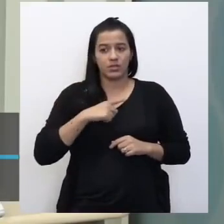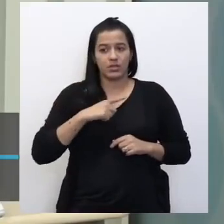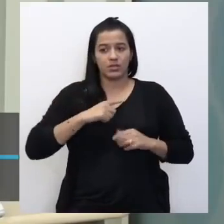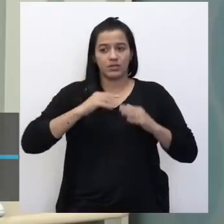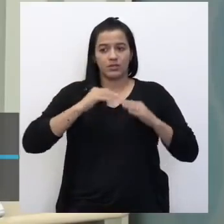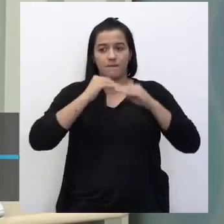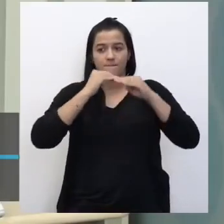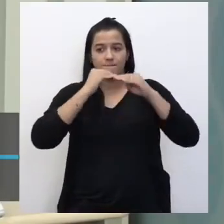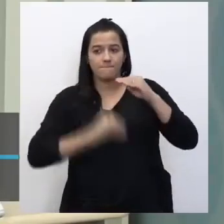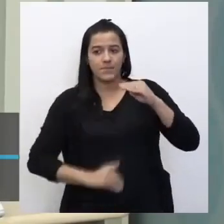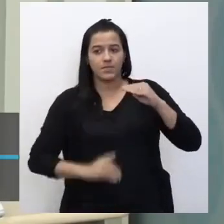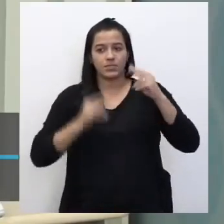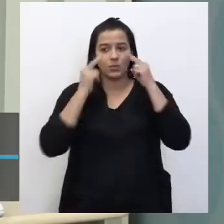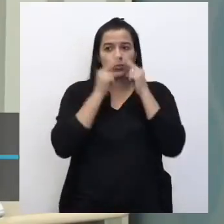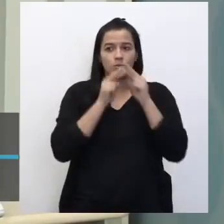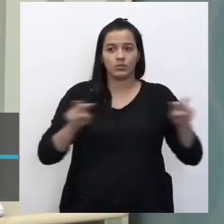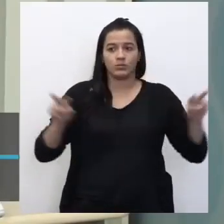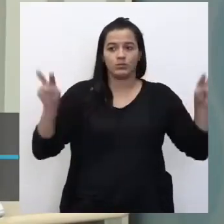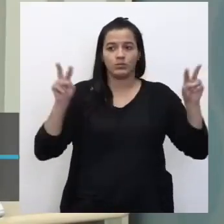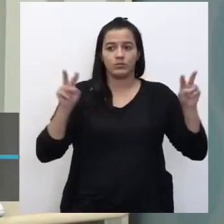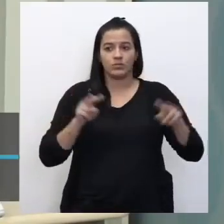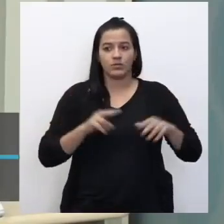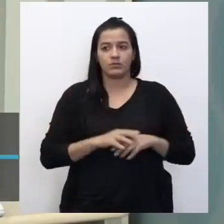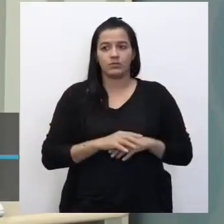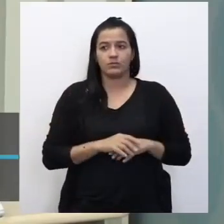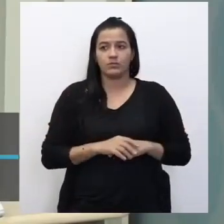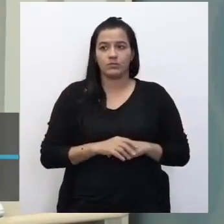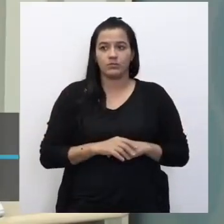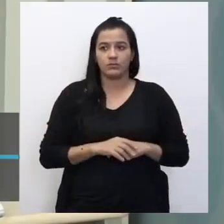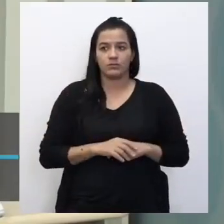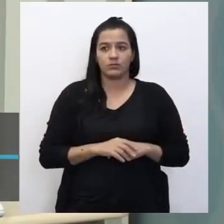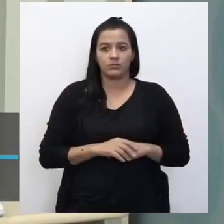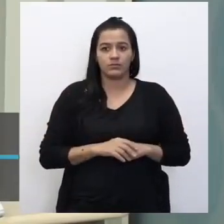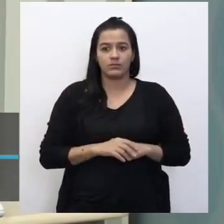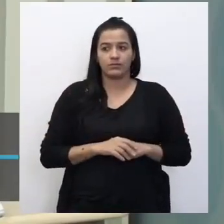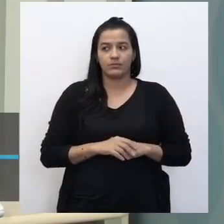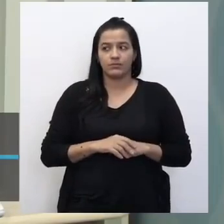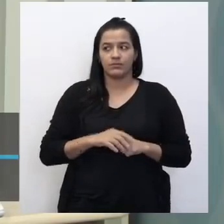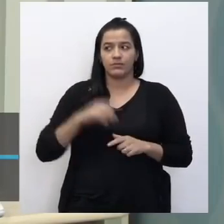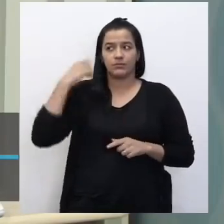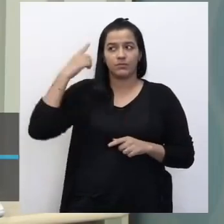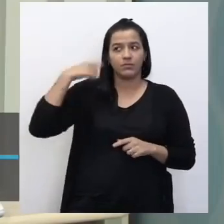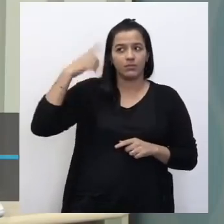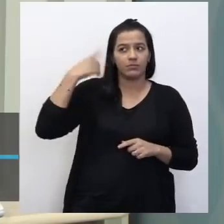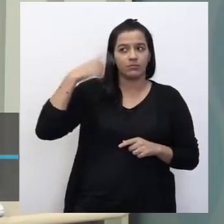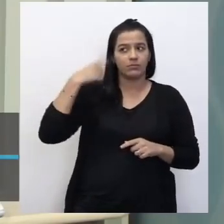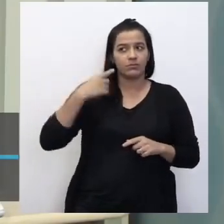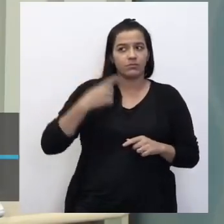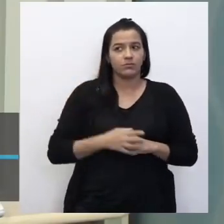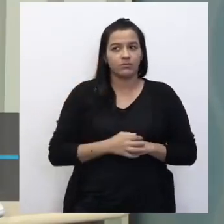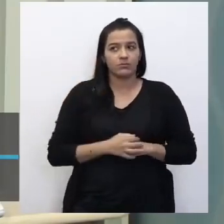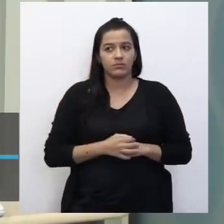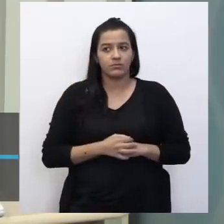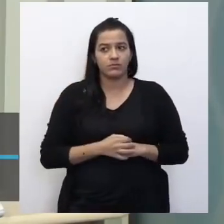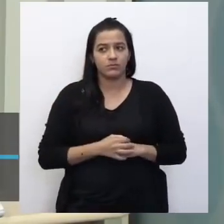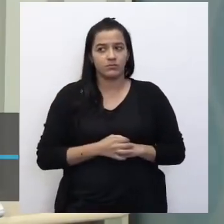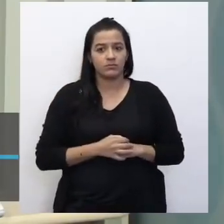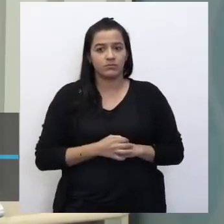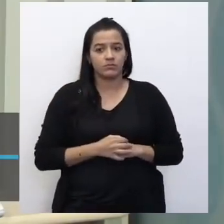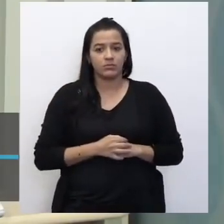acuidade visual. Olha o que ele está fazendo, gente. Isso é maluco, né? Pra gente hoje, enfim. Ele está relacionando